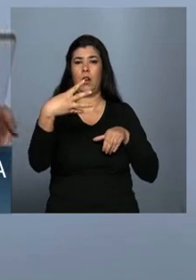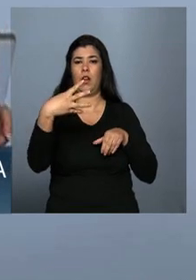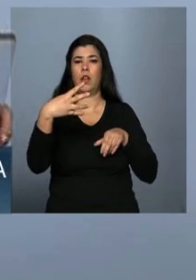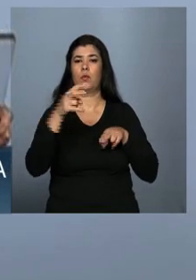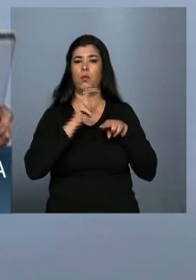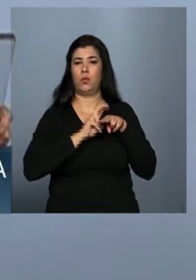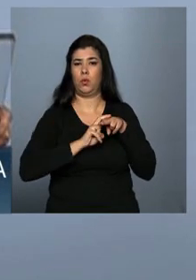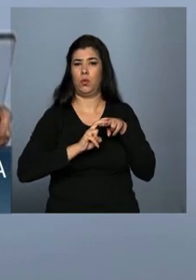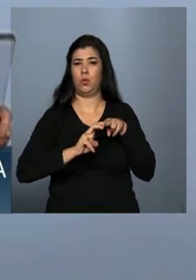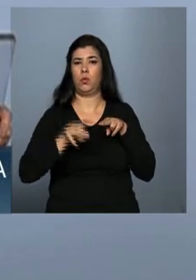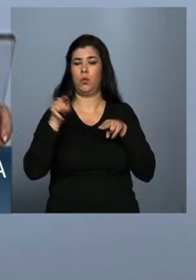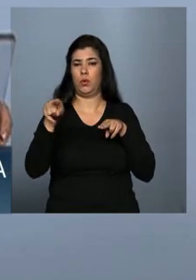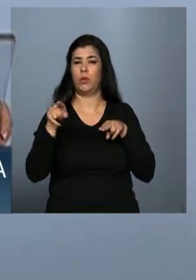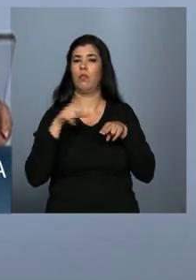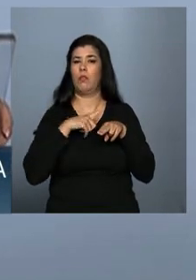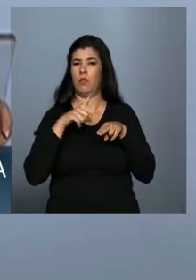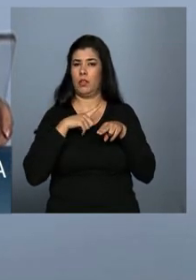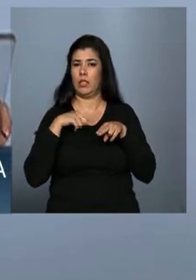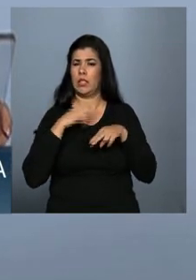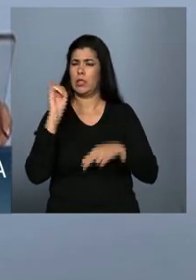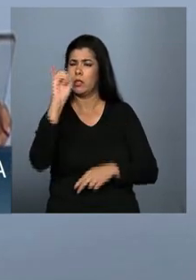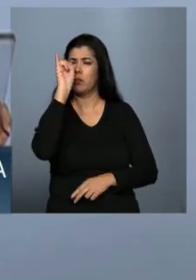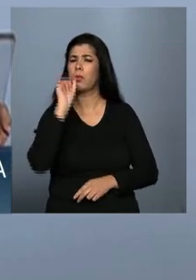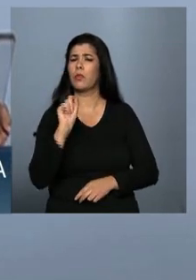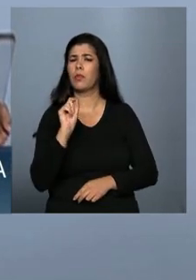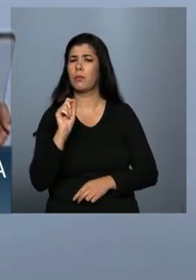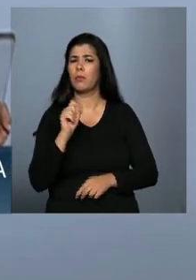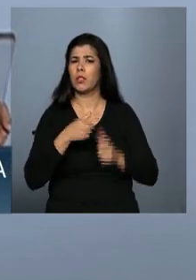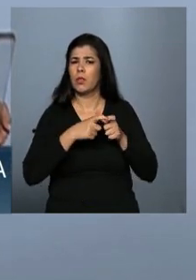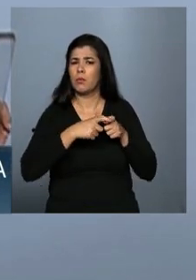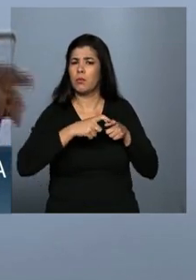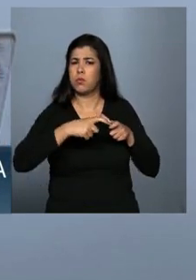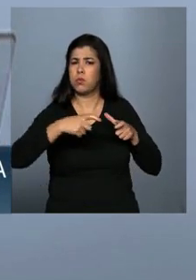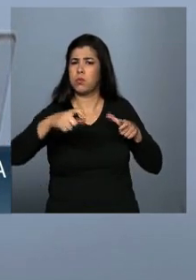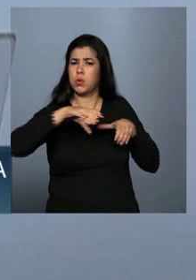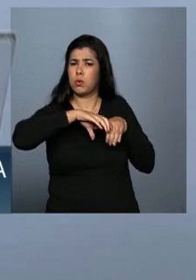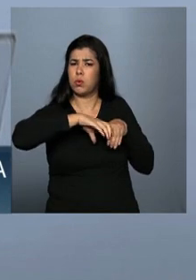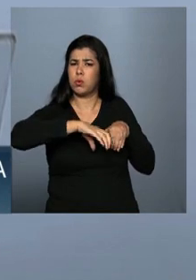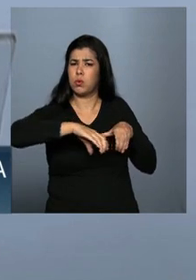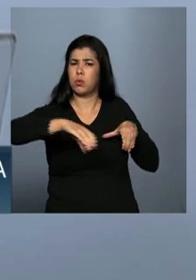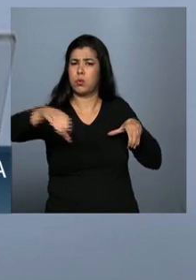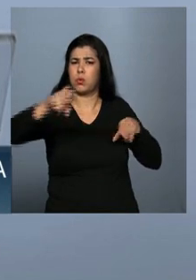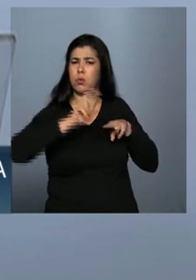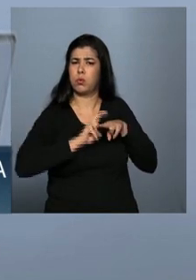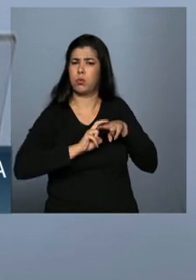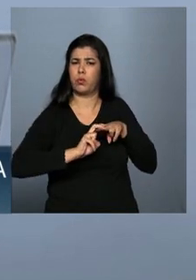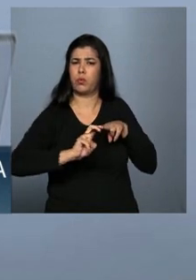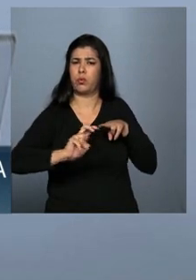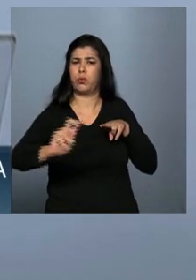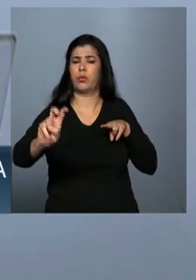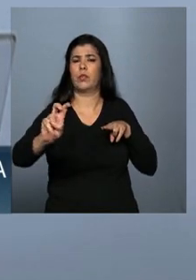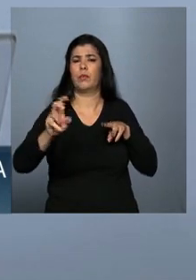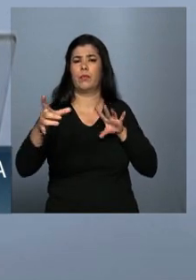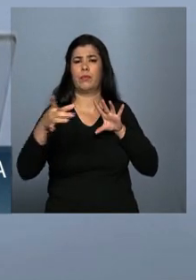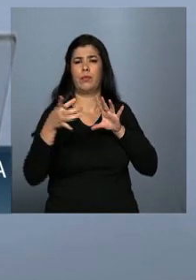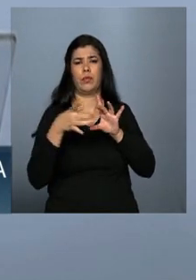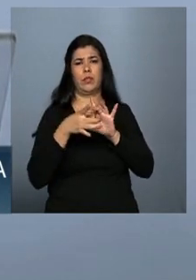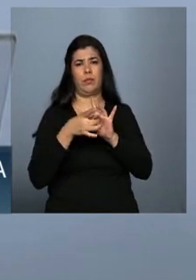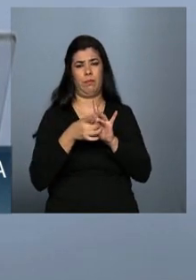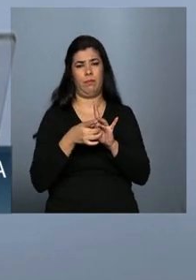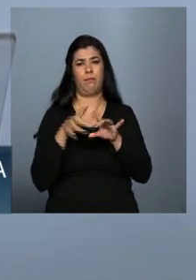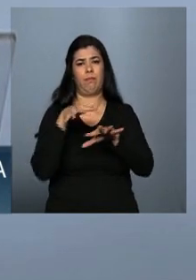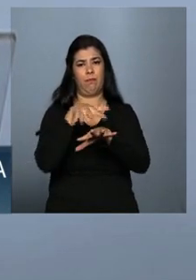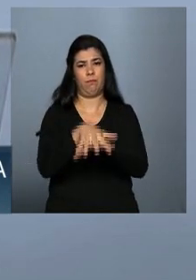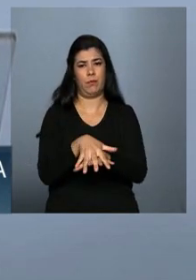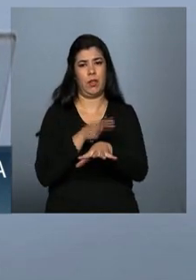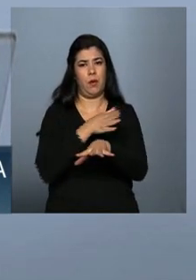algo importantíssimo pelo tamanho da integração no Rio de Janeiro